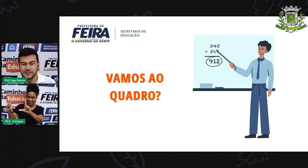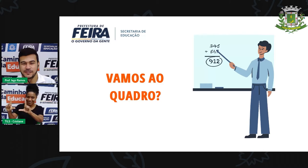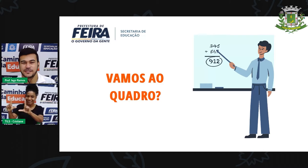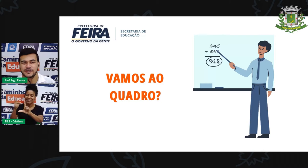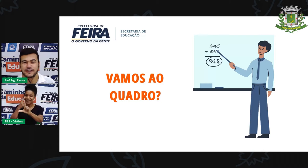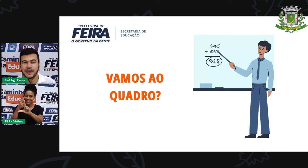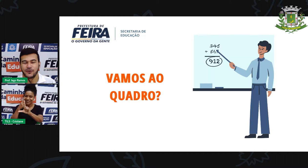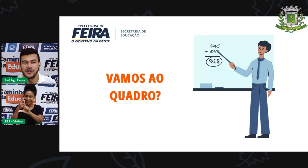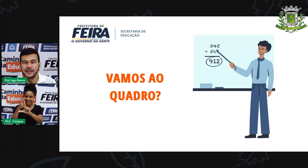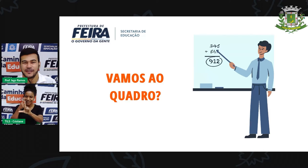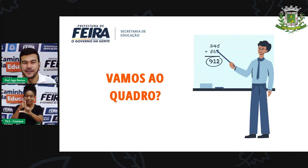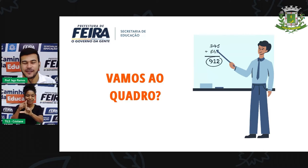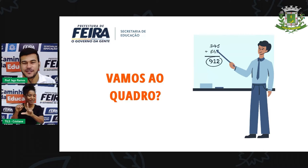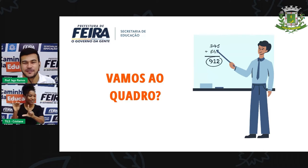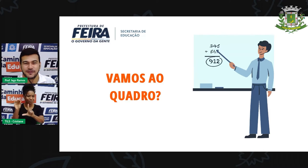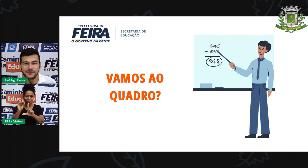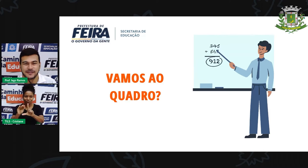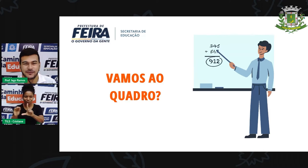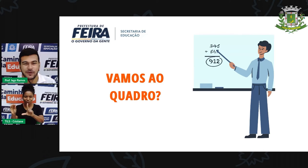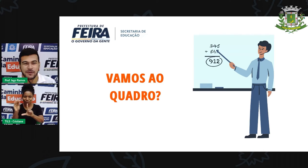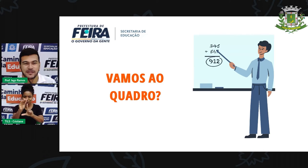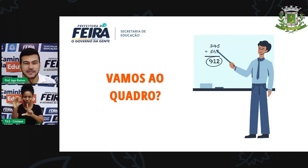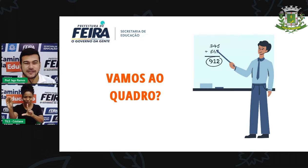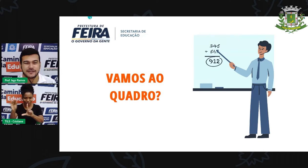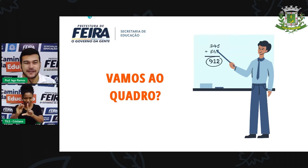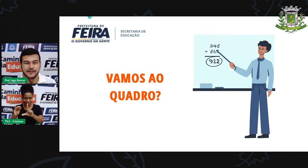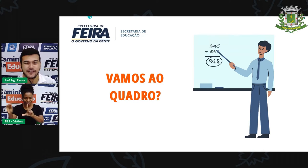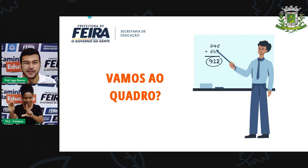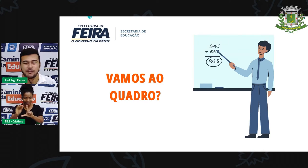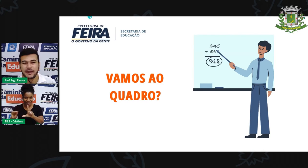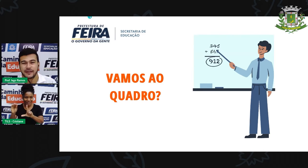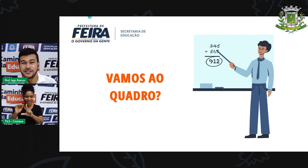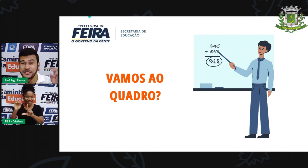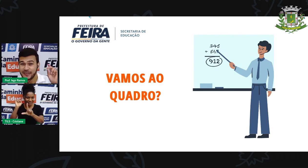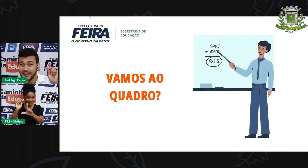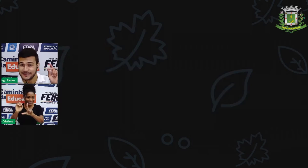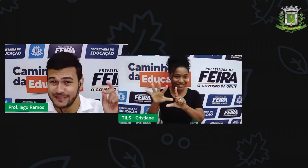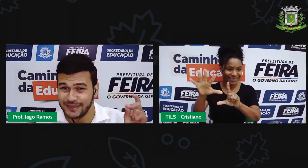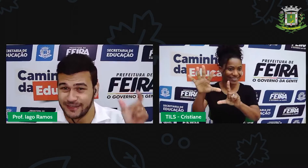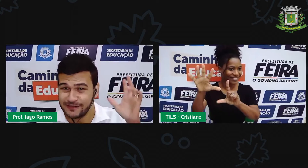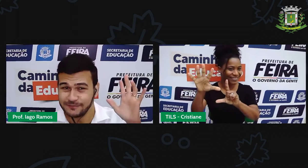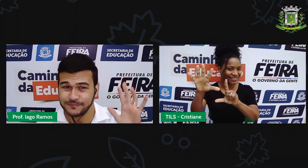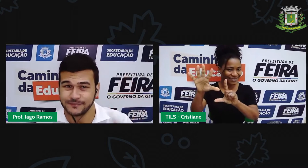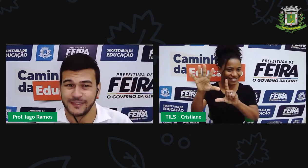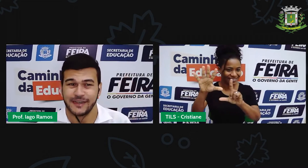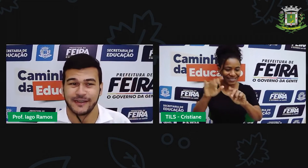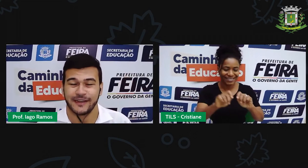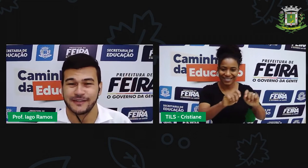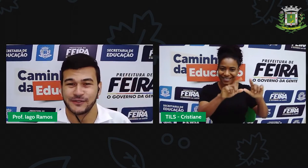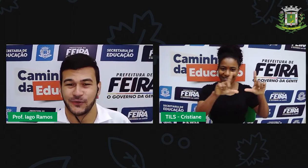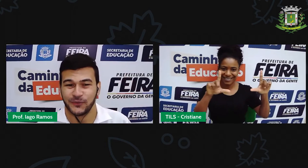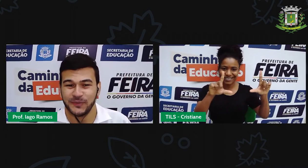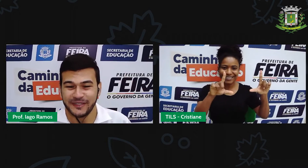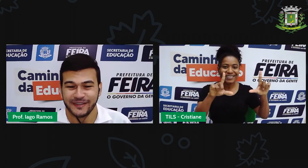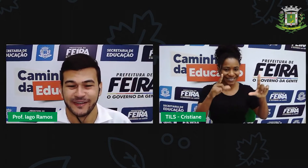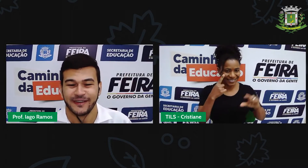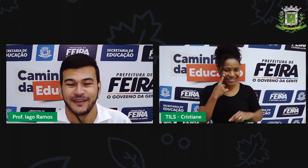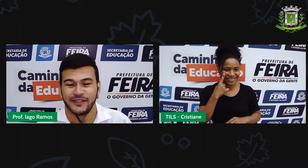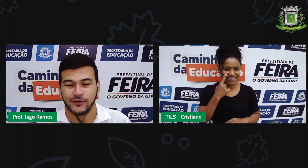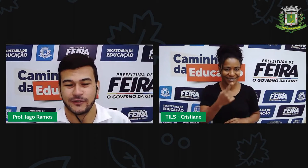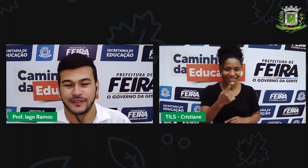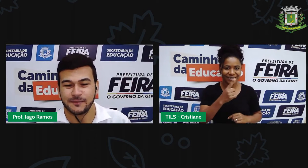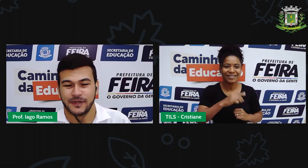lousa digital e aí a gente vai fazer uma mágicazinha para tirar essa tela e aí ela some